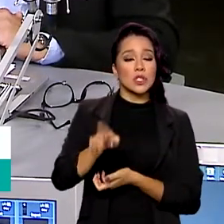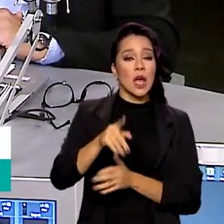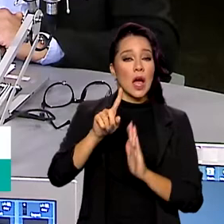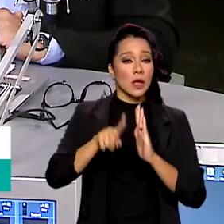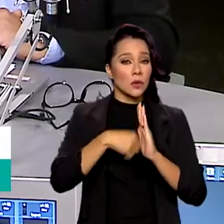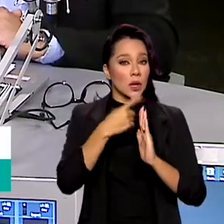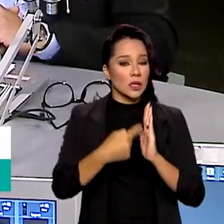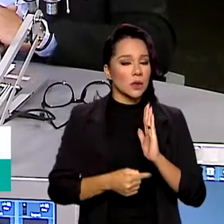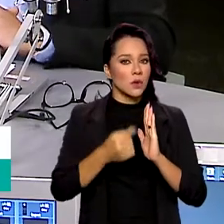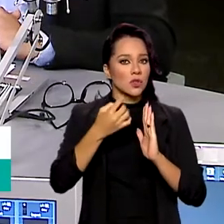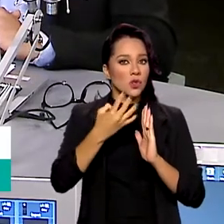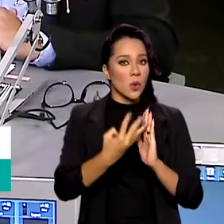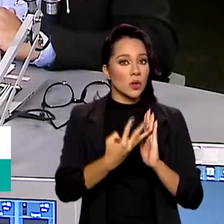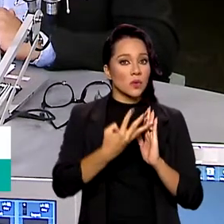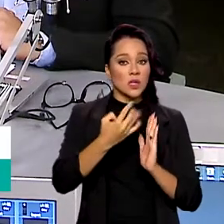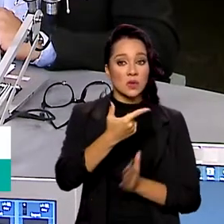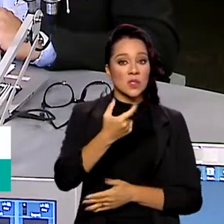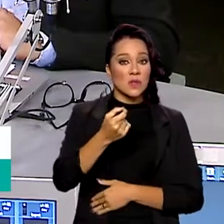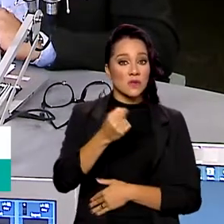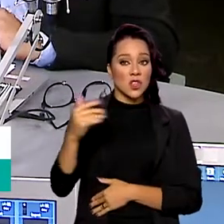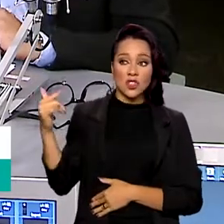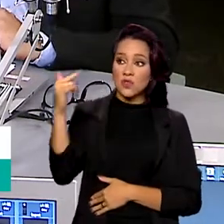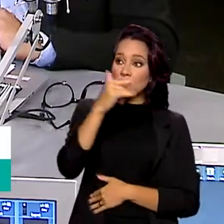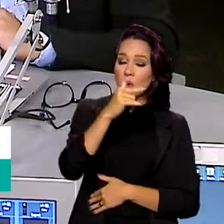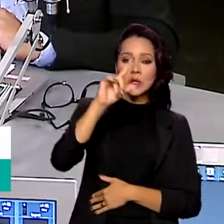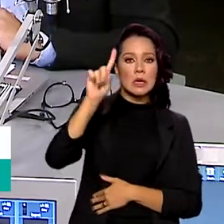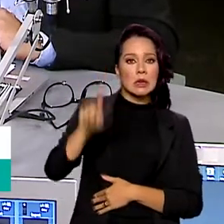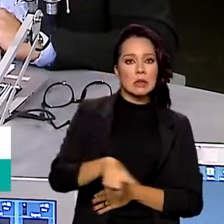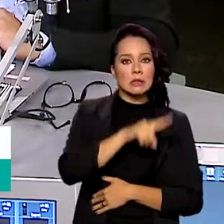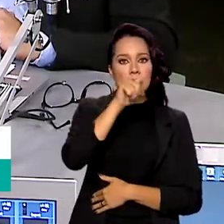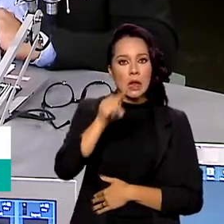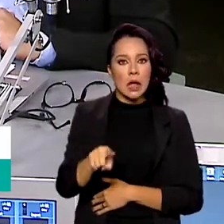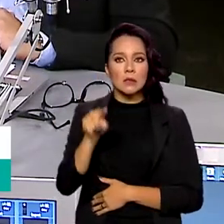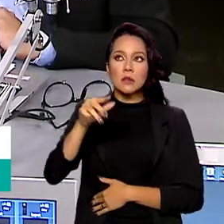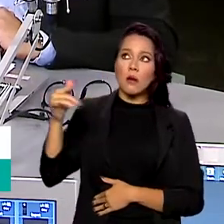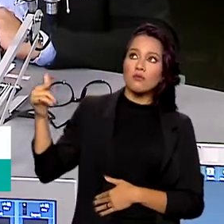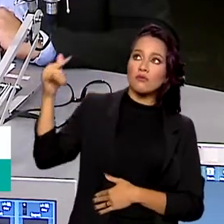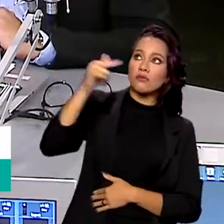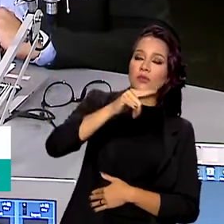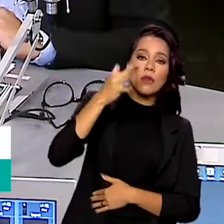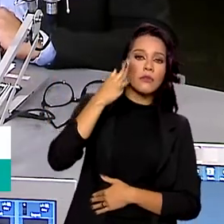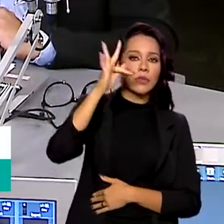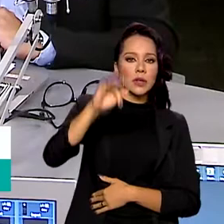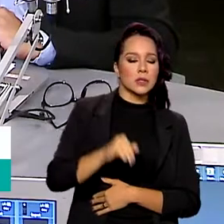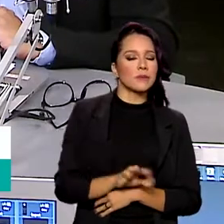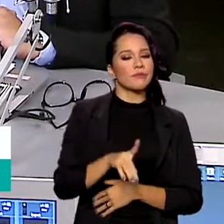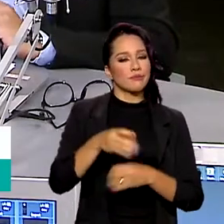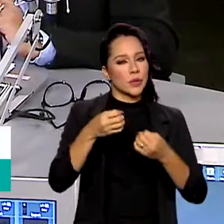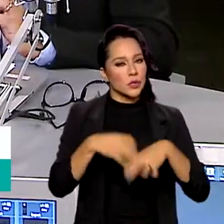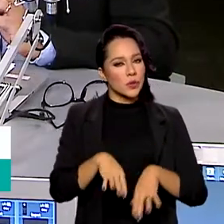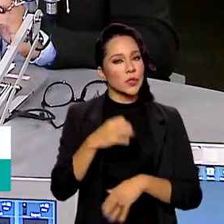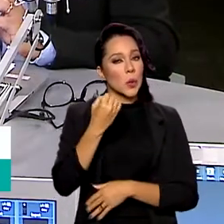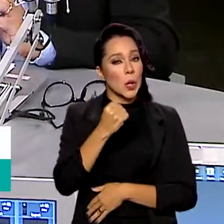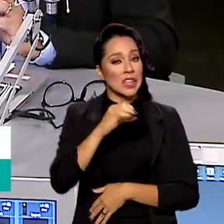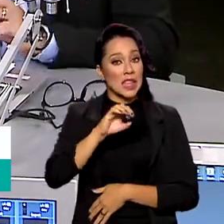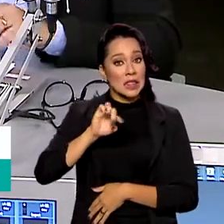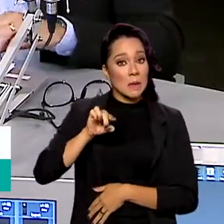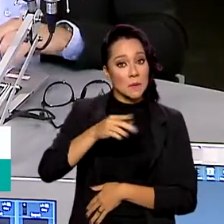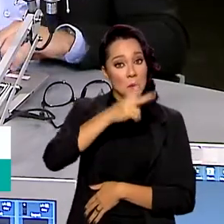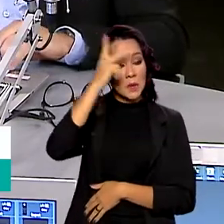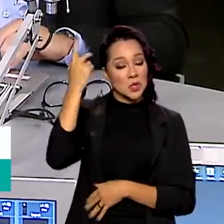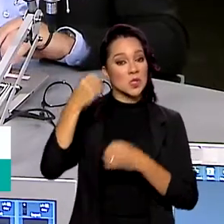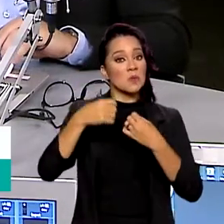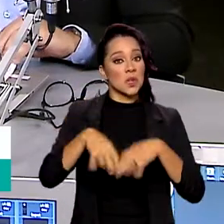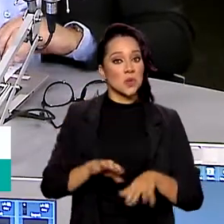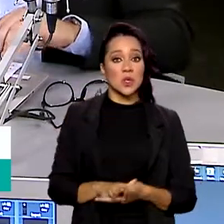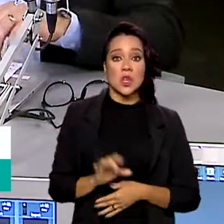anulação de 420 volts que deveriam sobrevoar atingindo aí 80 mil passageiros